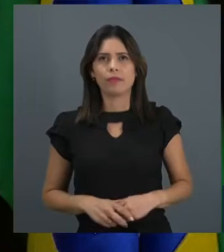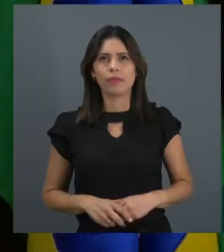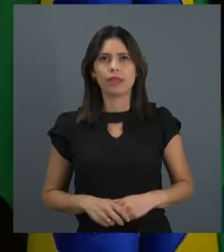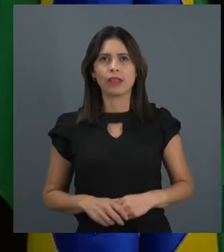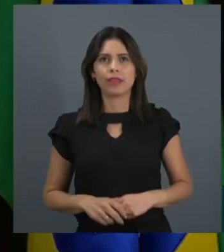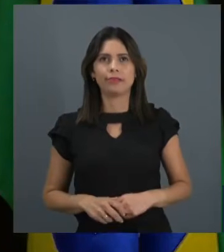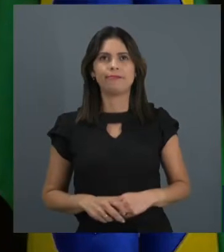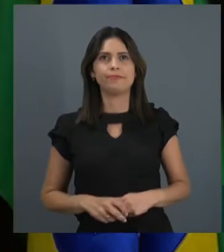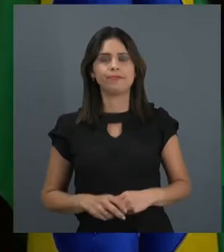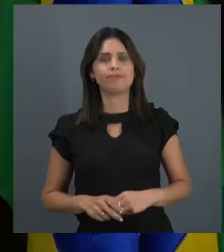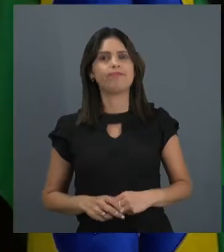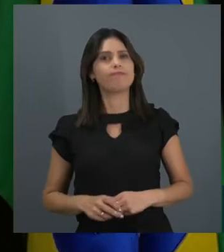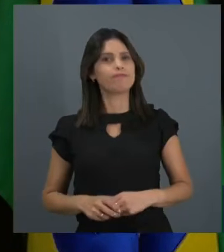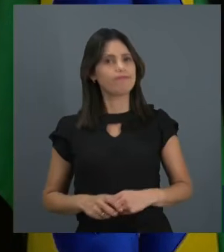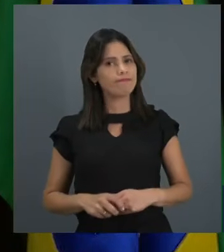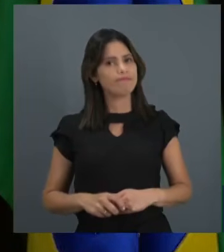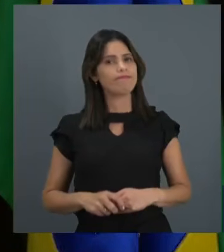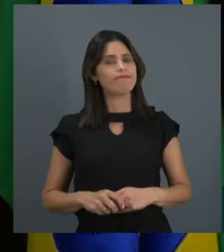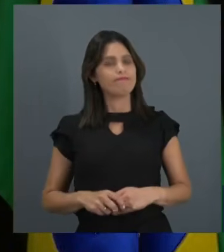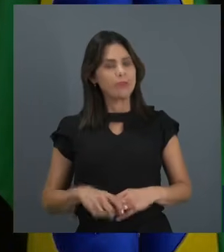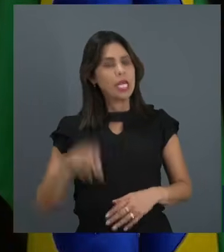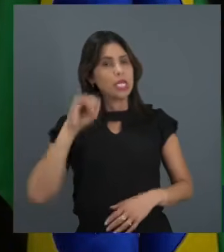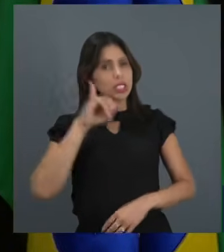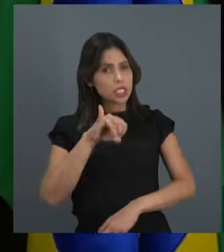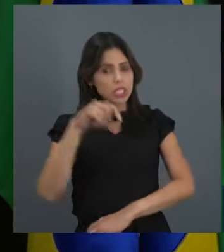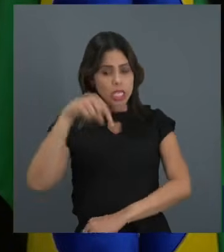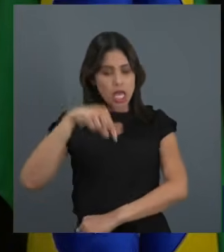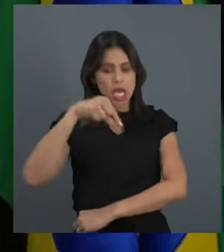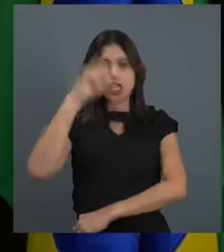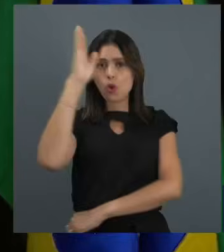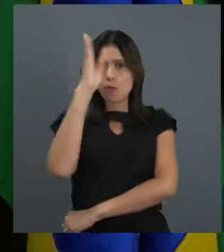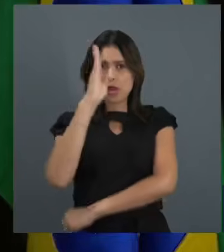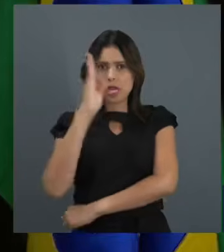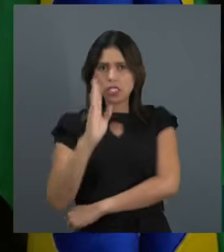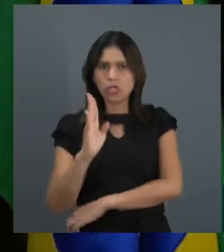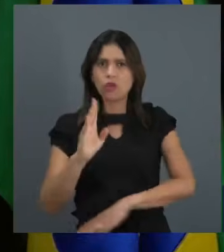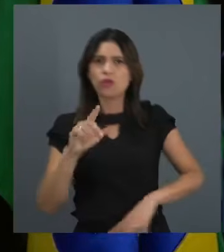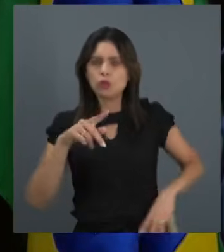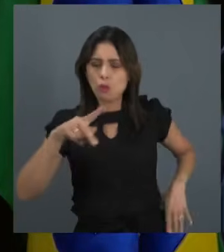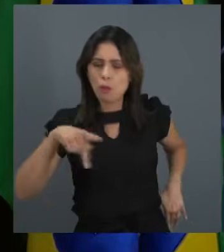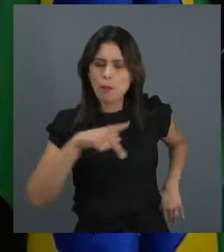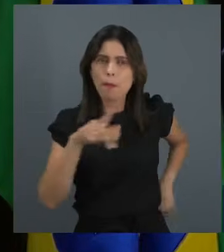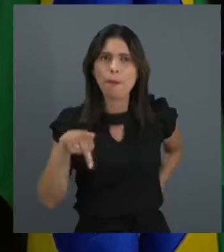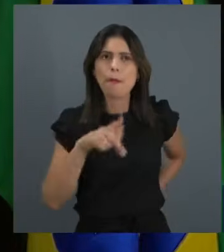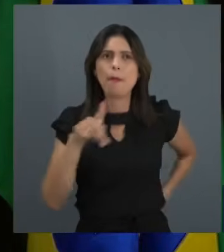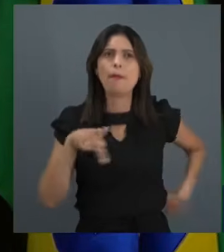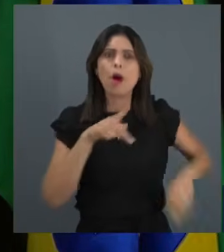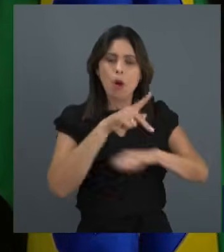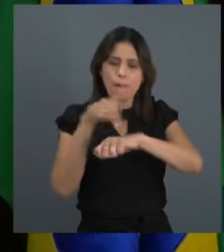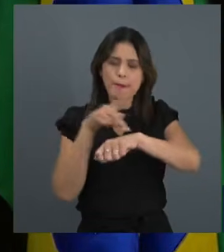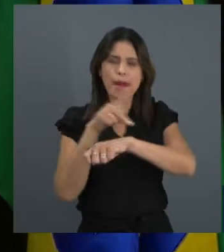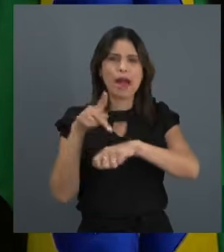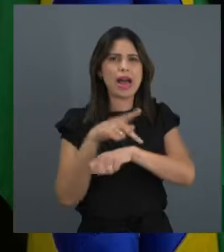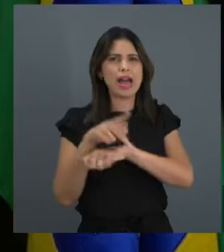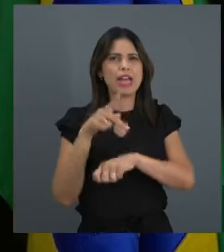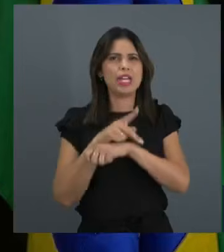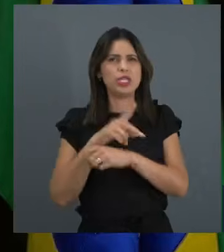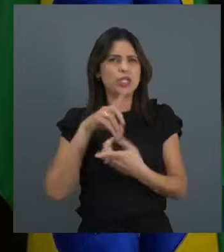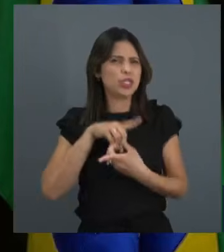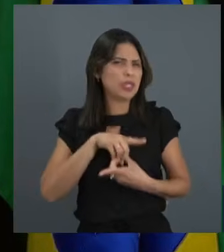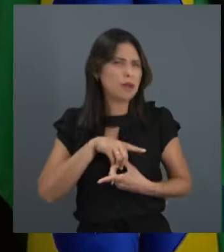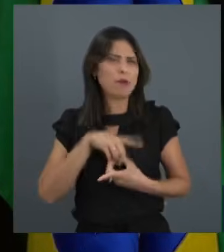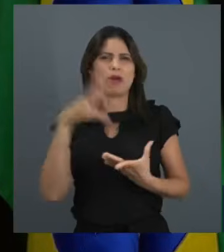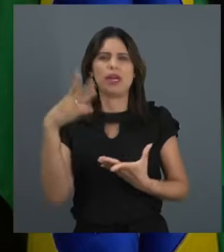fosse o Brasil um país democrático, com os poderes funcionando de forma independente, bastaria apenas as graves